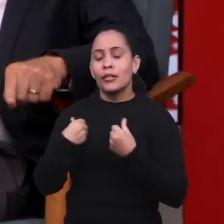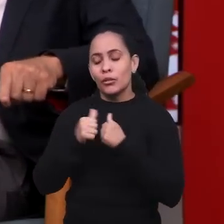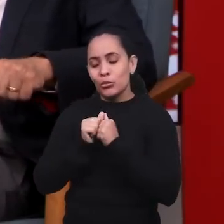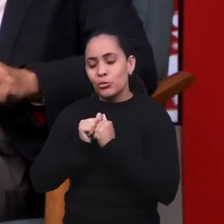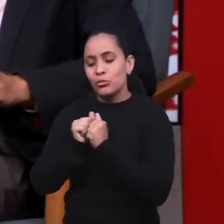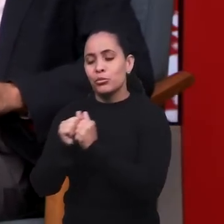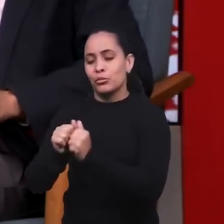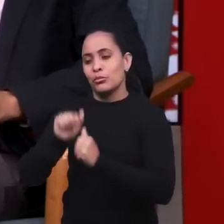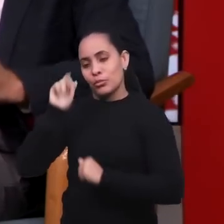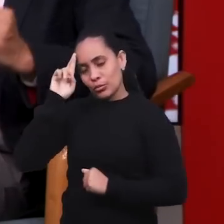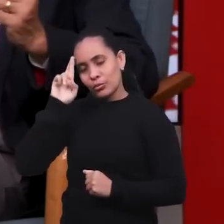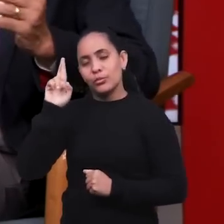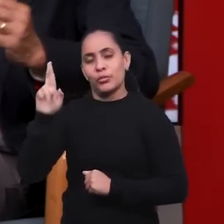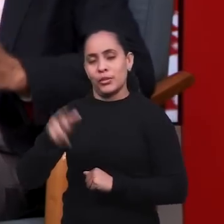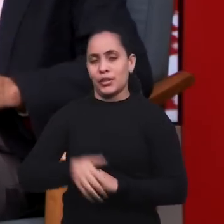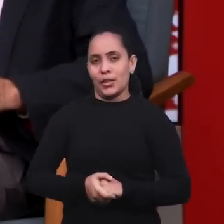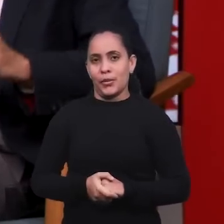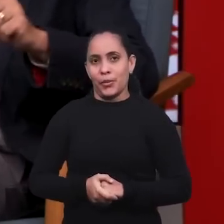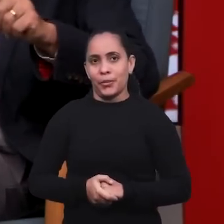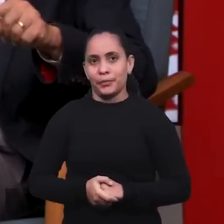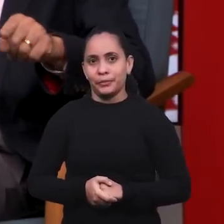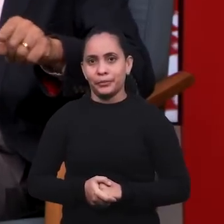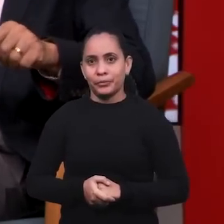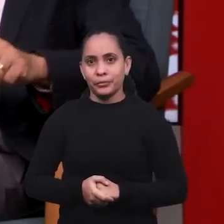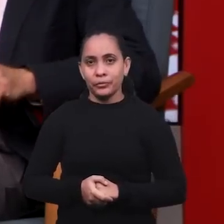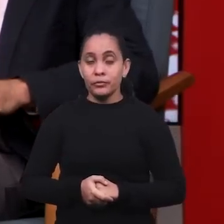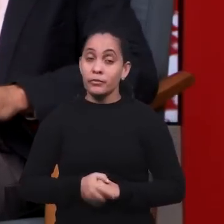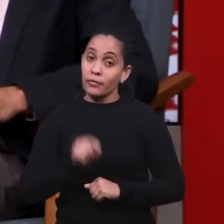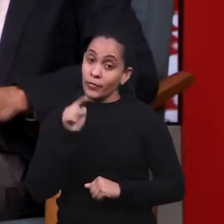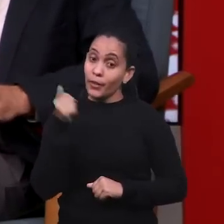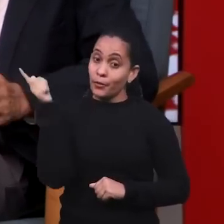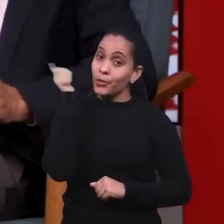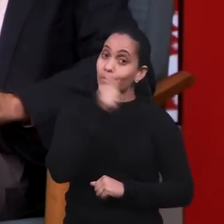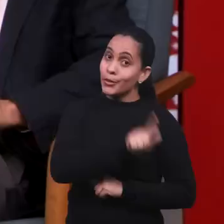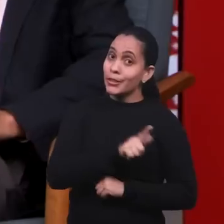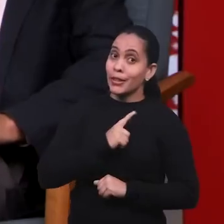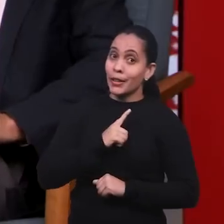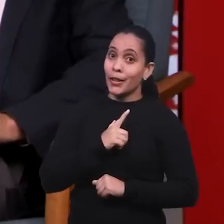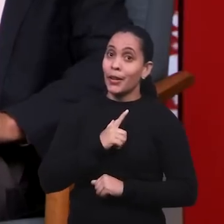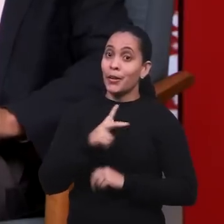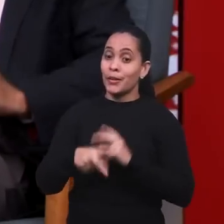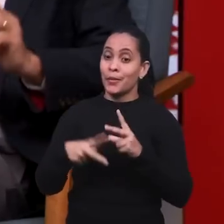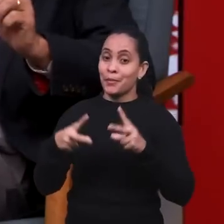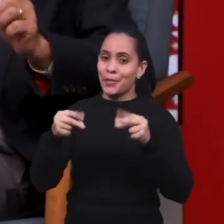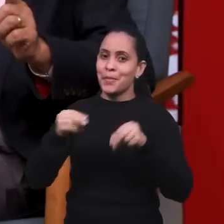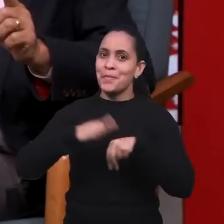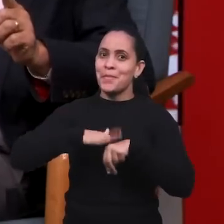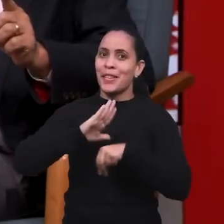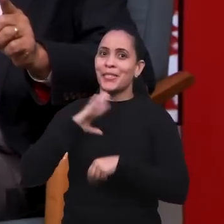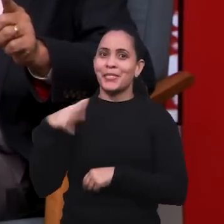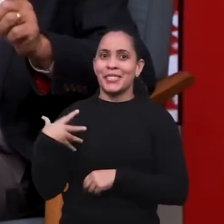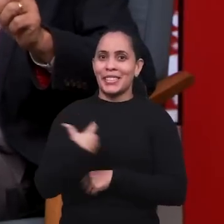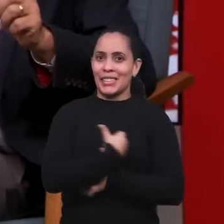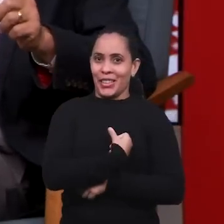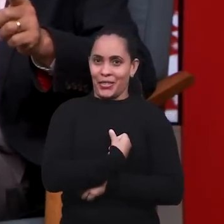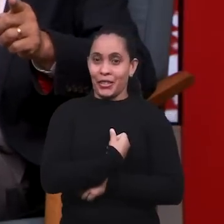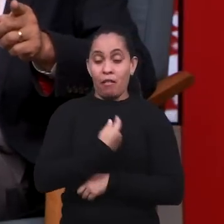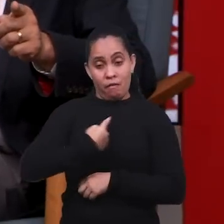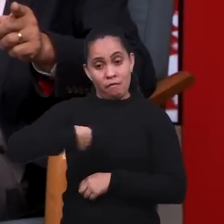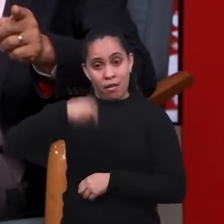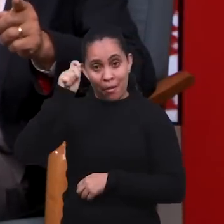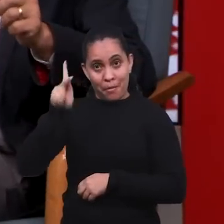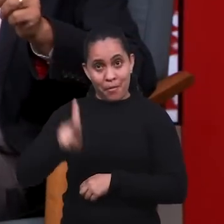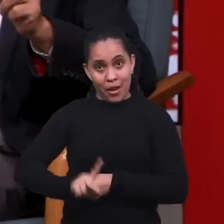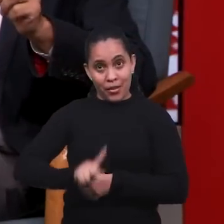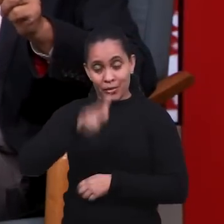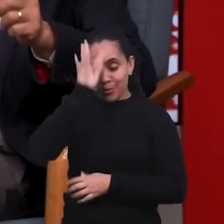para caminhar com o Senhor, para seguir, porque dessa forma você vai alcançar o bem maior, salvação.